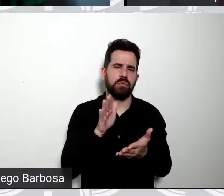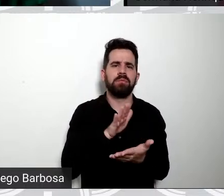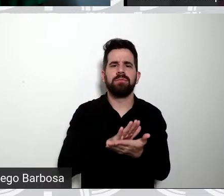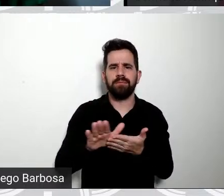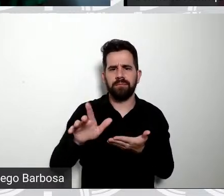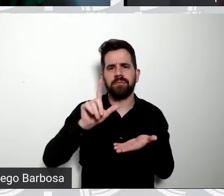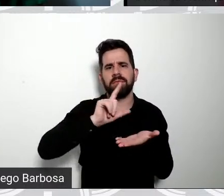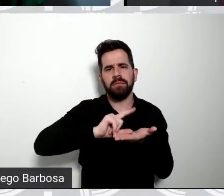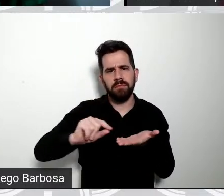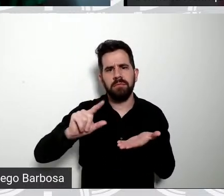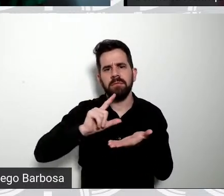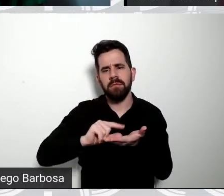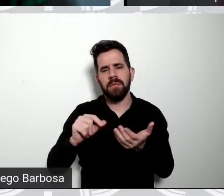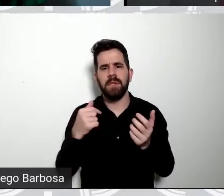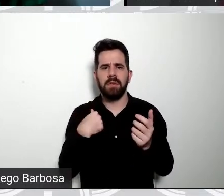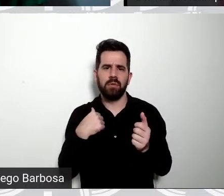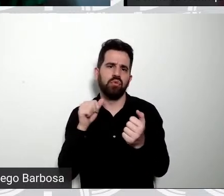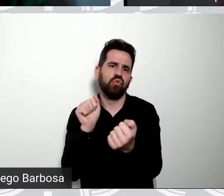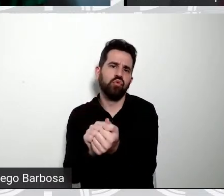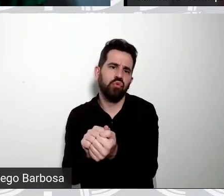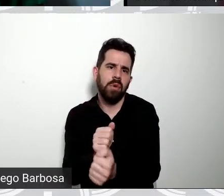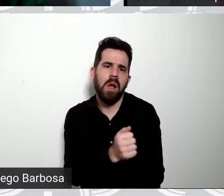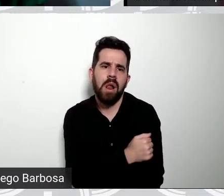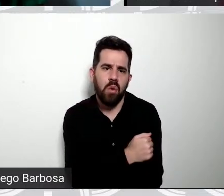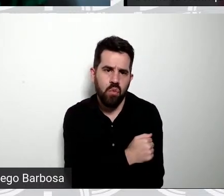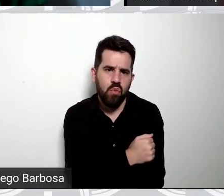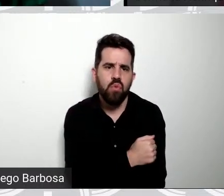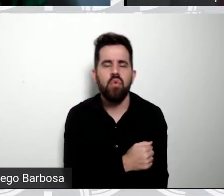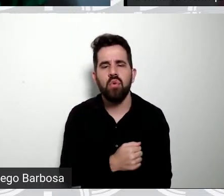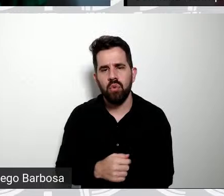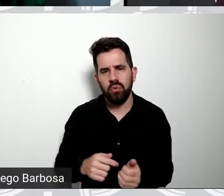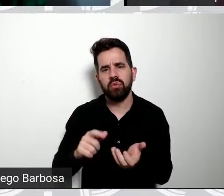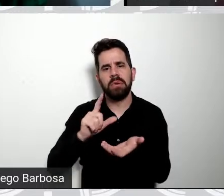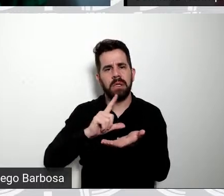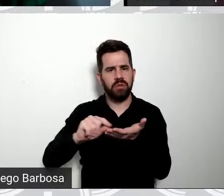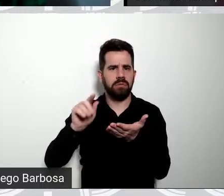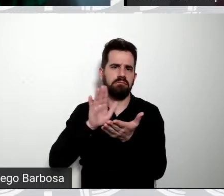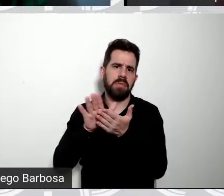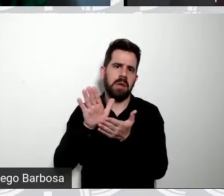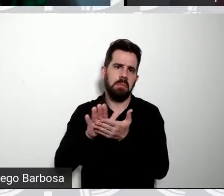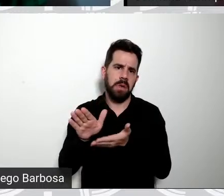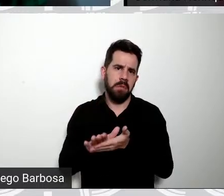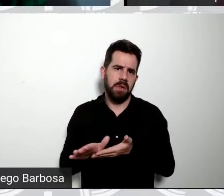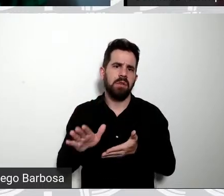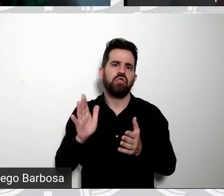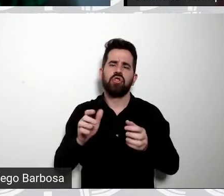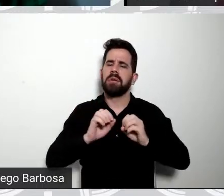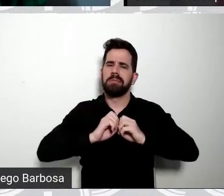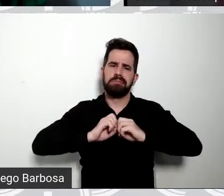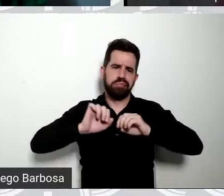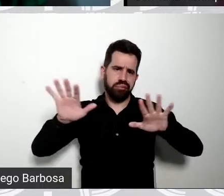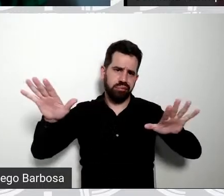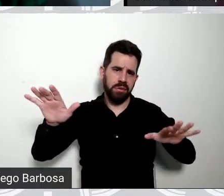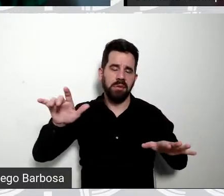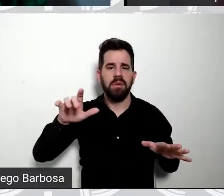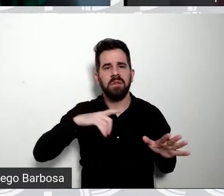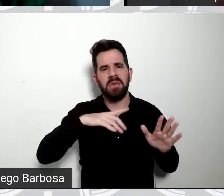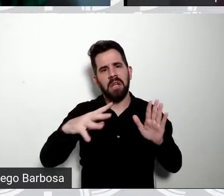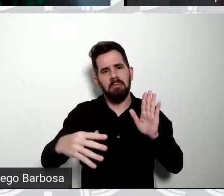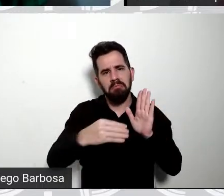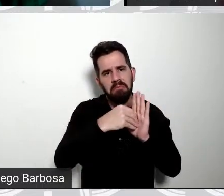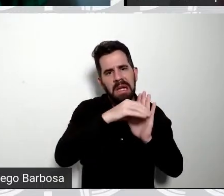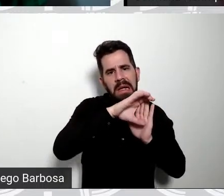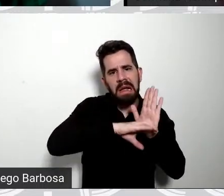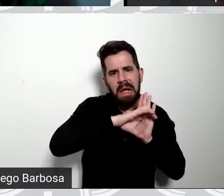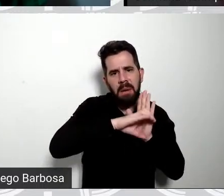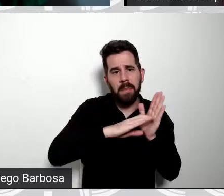em coautoria minha e das estudantes. Estão disseminados ou em capítulos de livro, uhum,